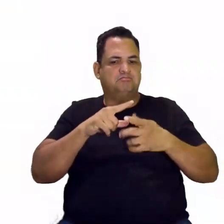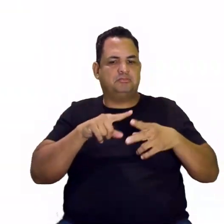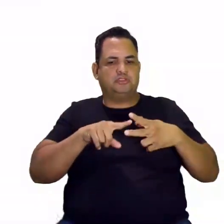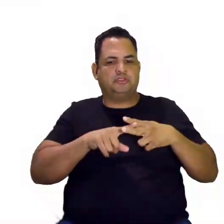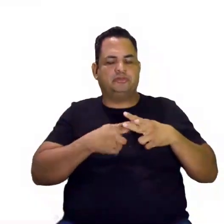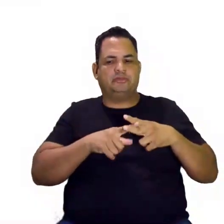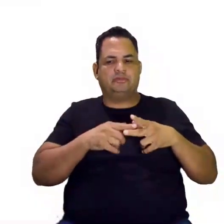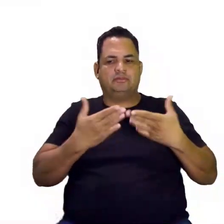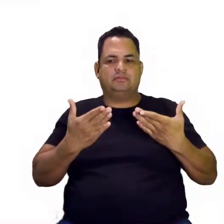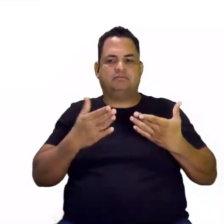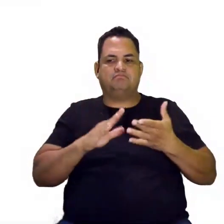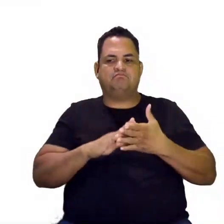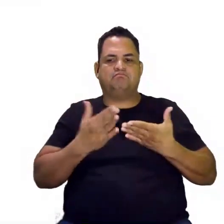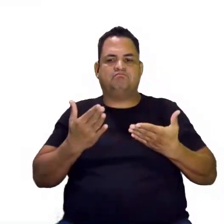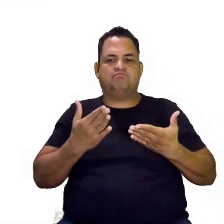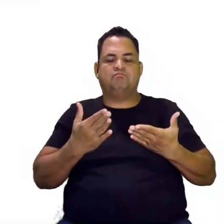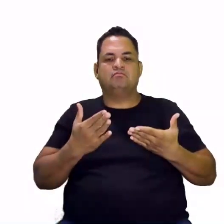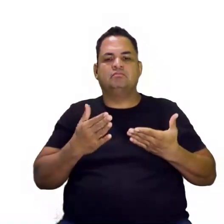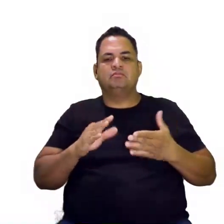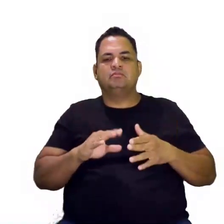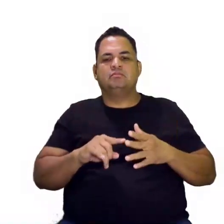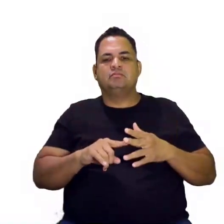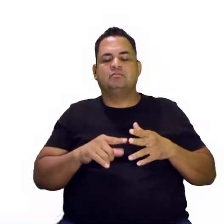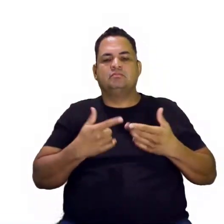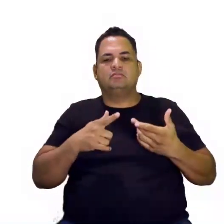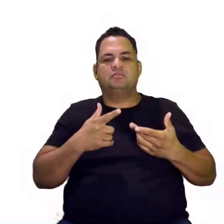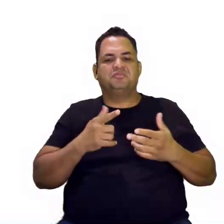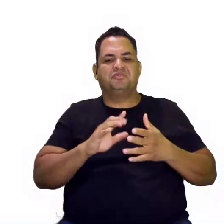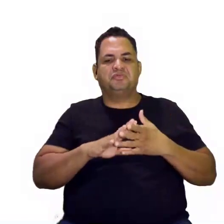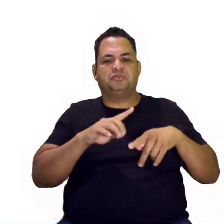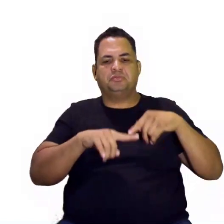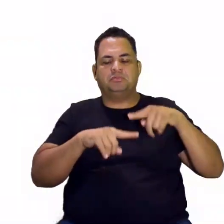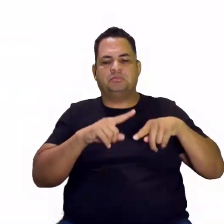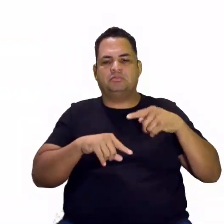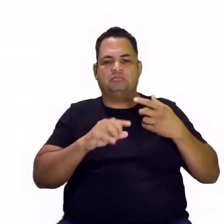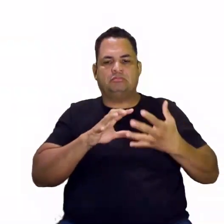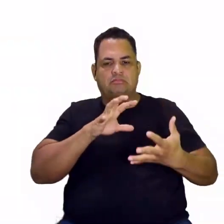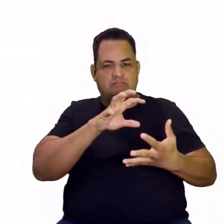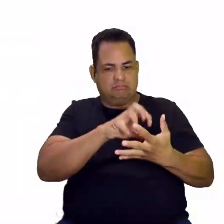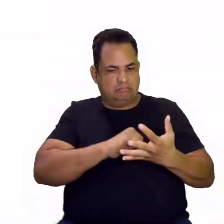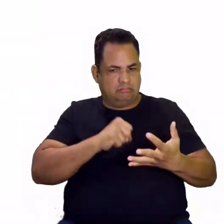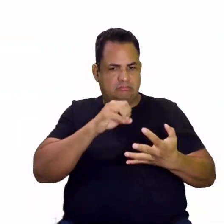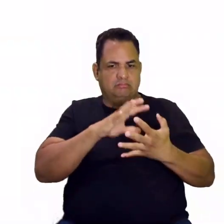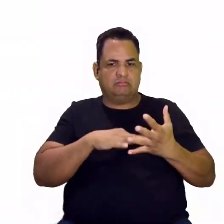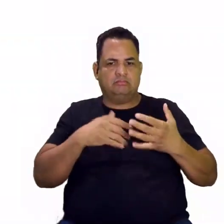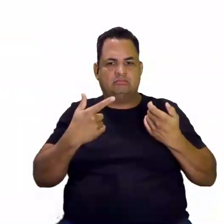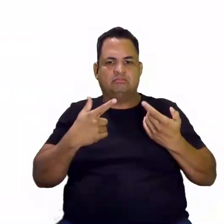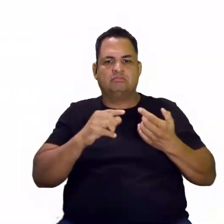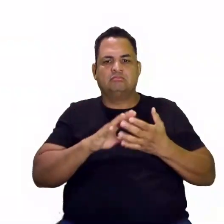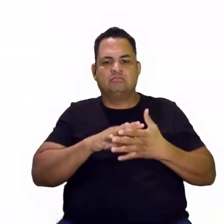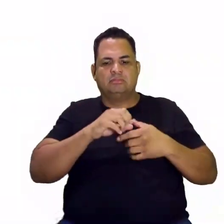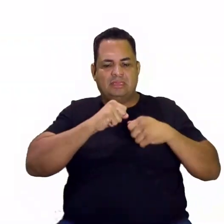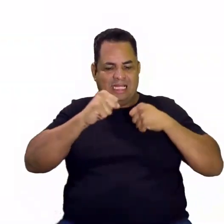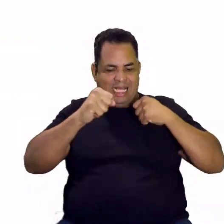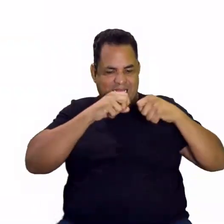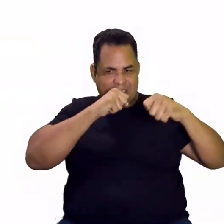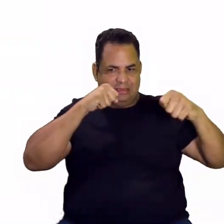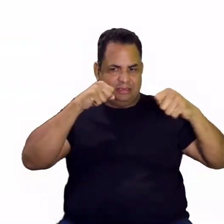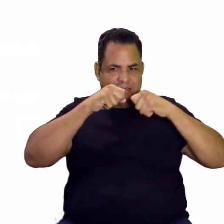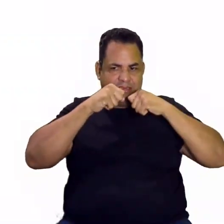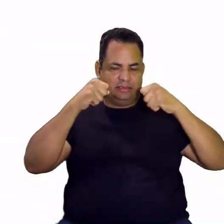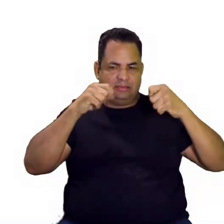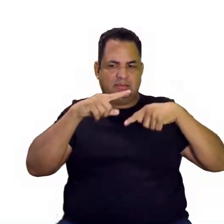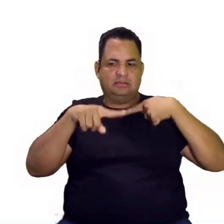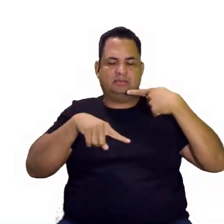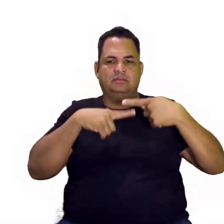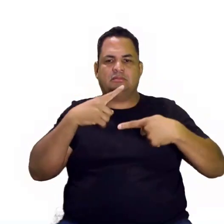quando eles conseguiam encontrar alguma presa, eles caíam em cima mesmo, né? E aí iam rasgando, porque depois de